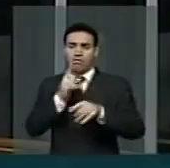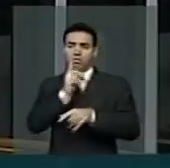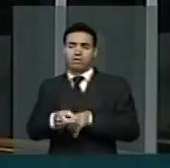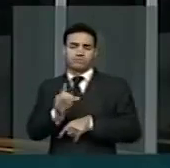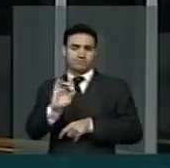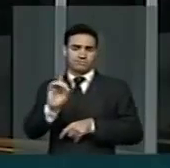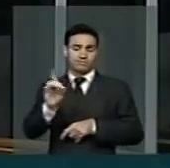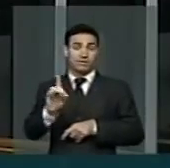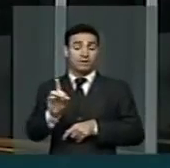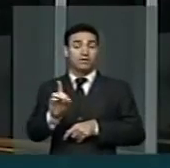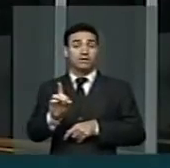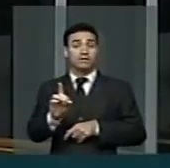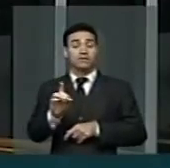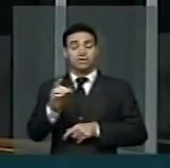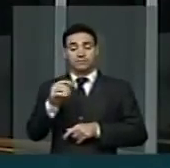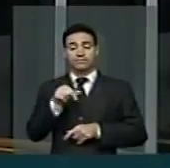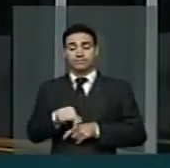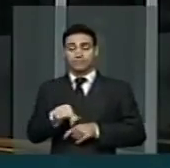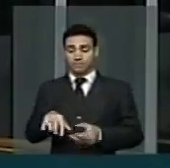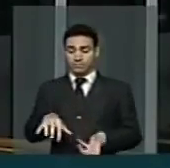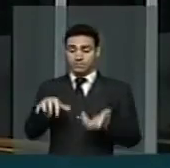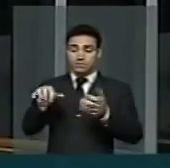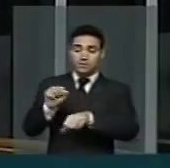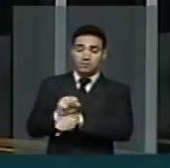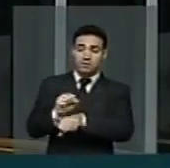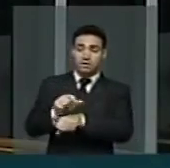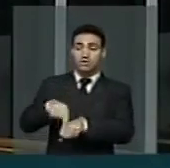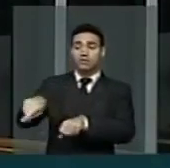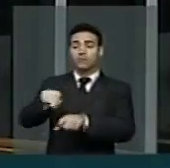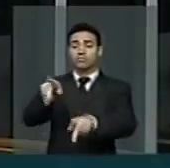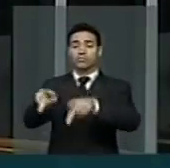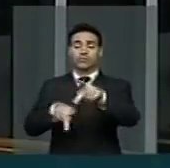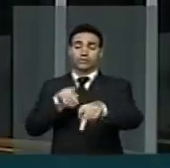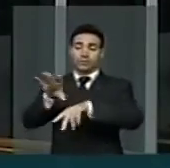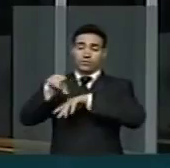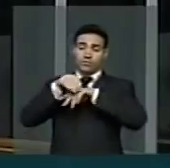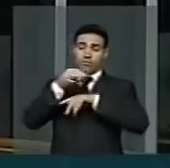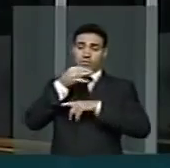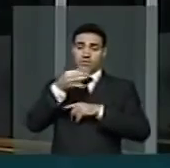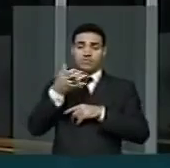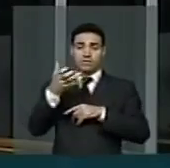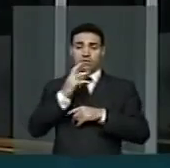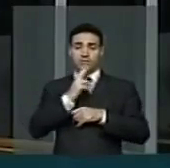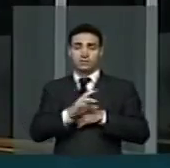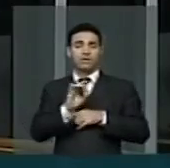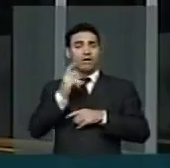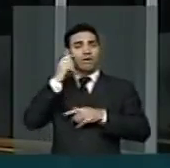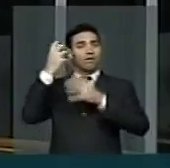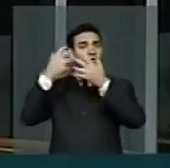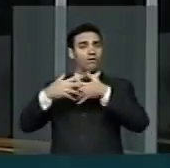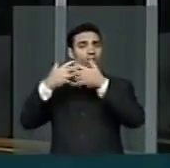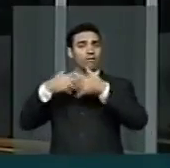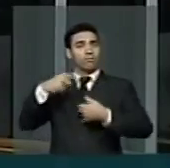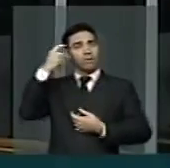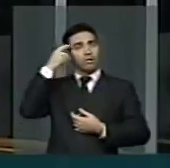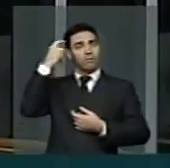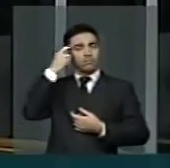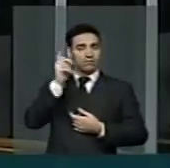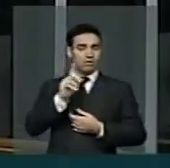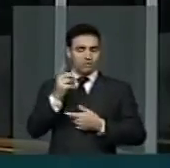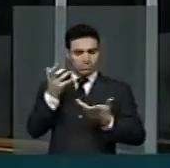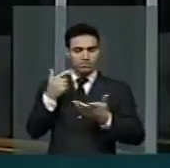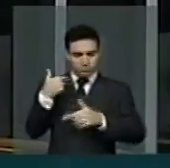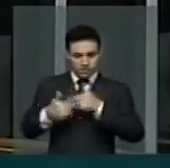parlamento respostas instantâneas, imediatas e não apenas reflexão. Essa comissão